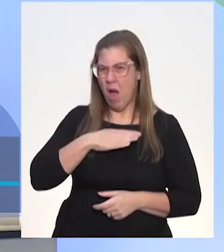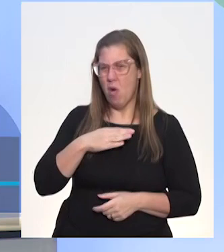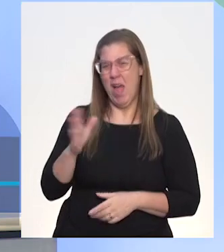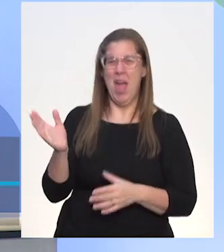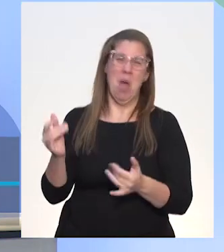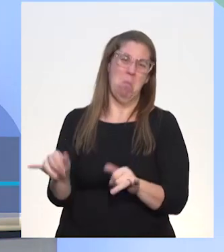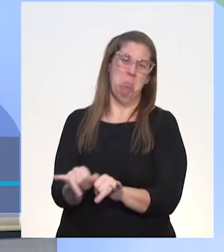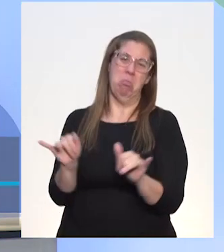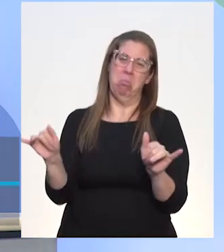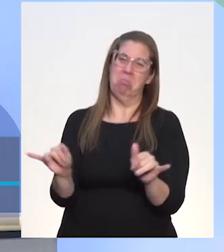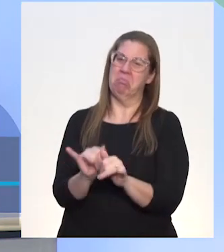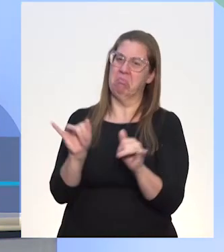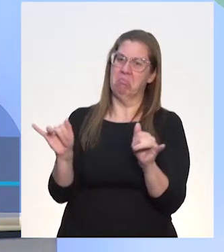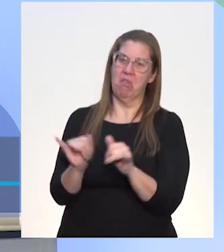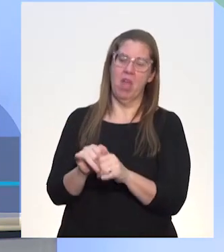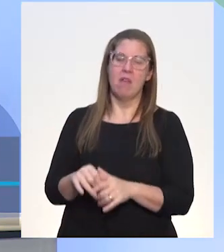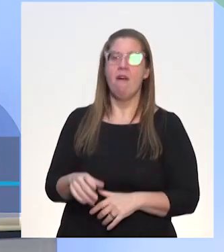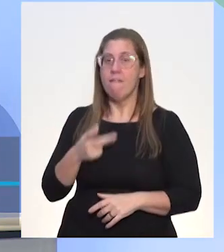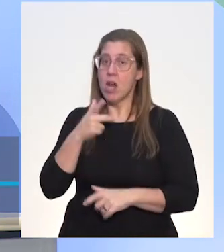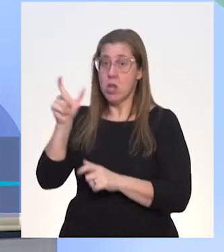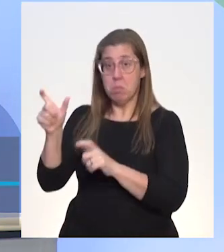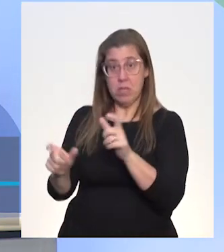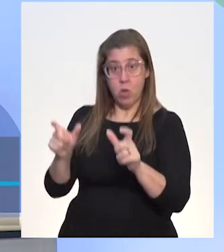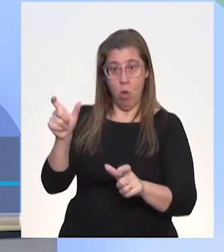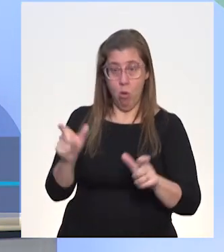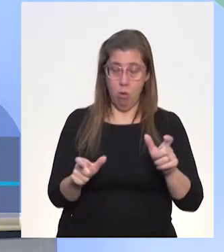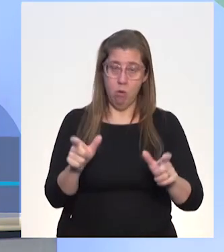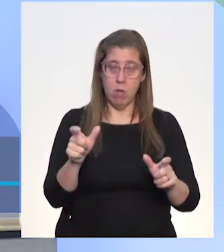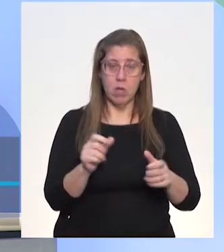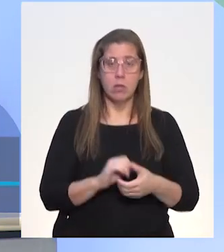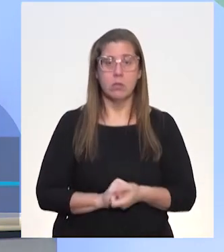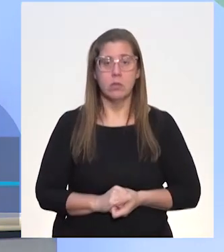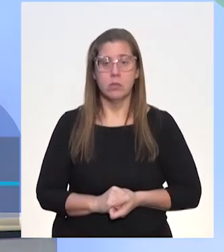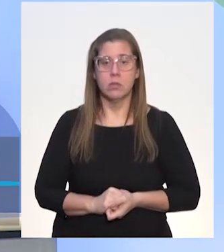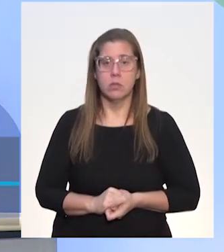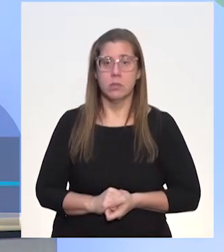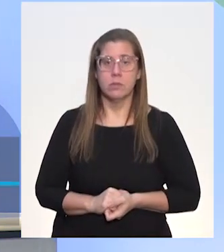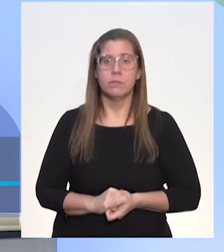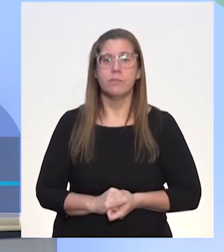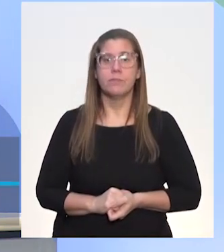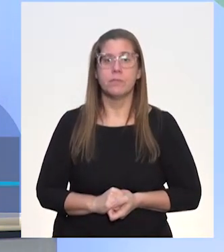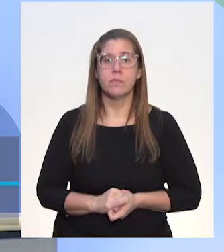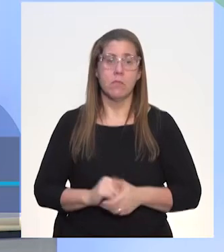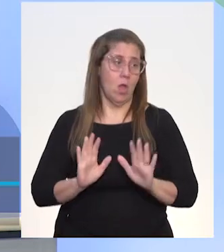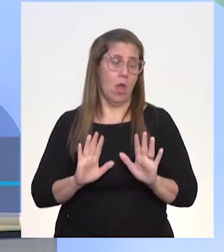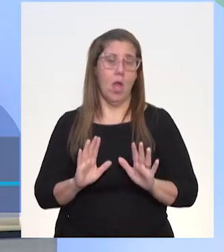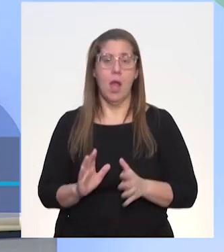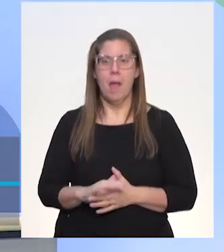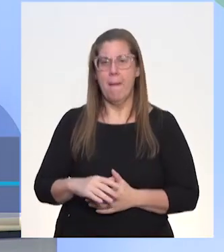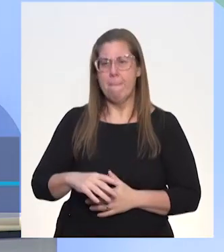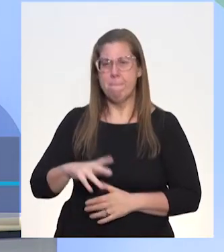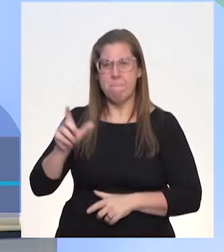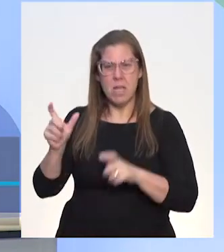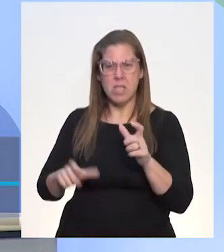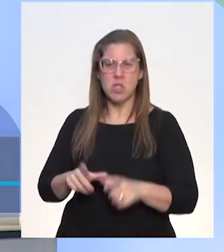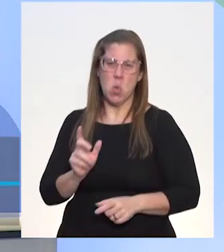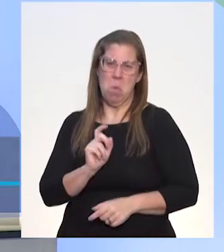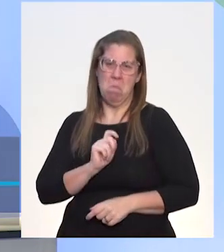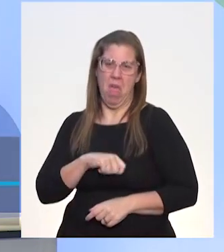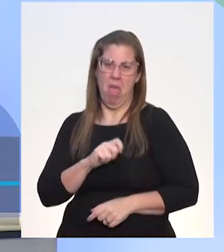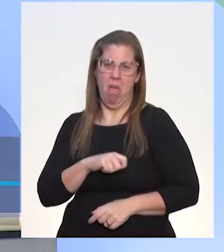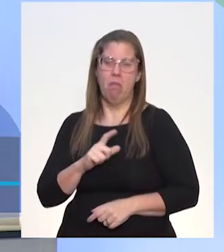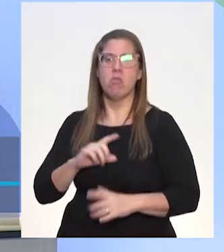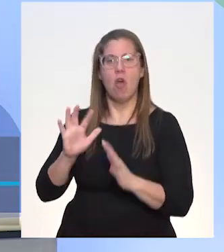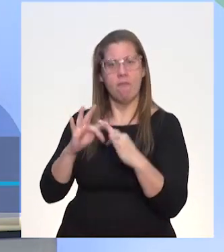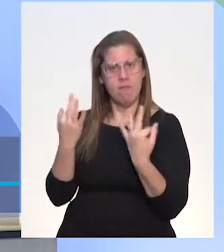ela fala a respeito de personagens que eles não necessariamente eram pessoas más, tinham família e etc.,